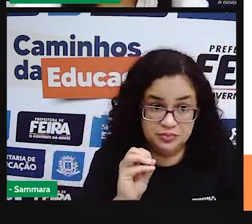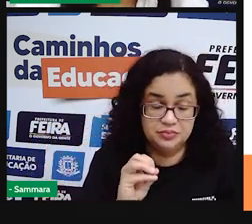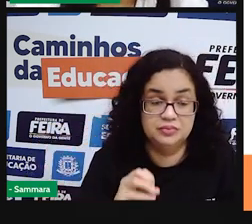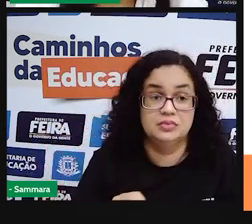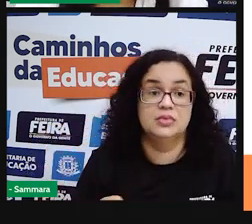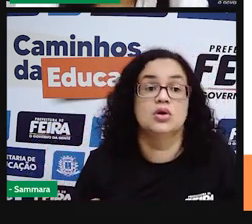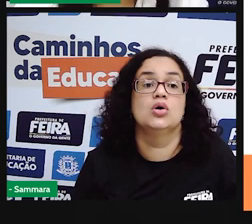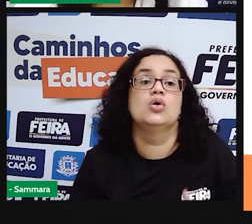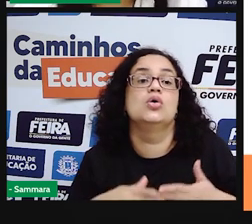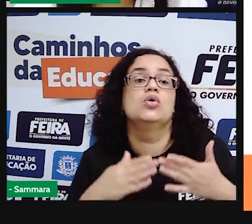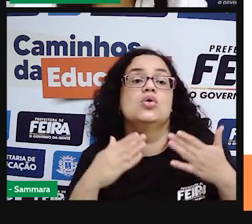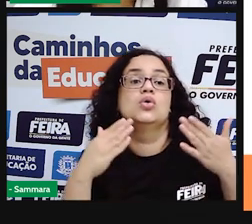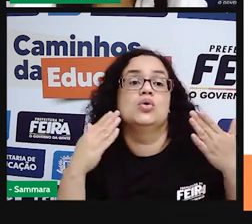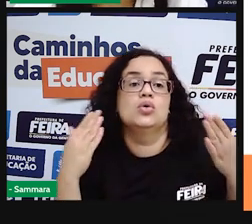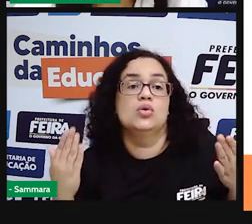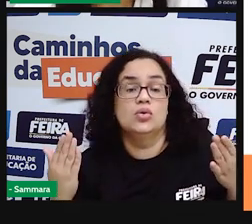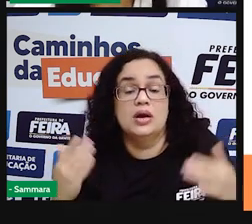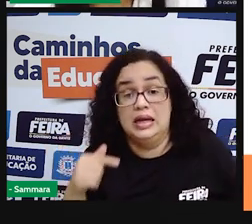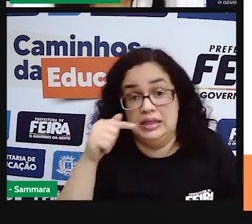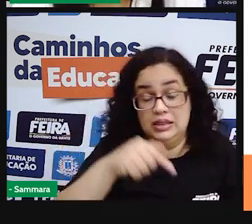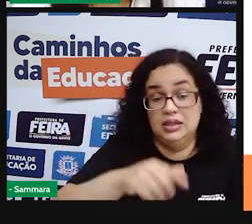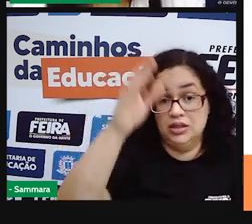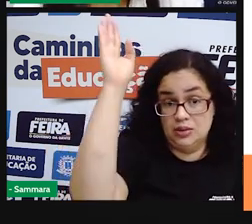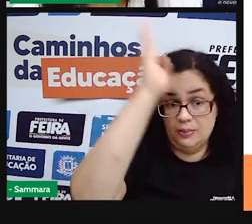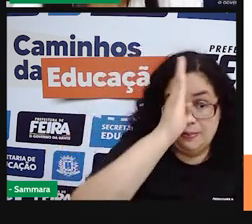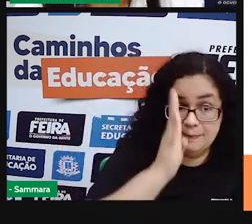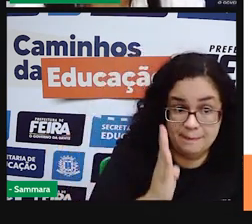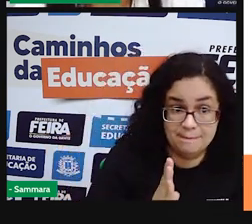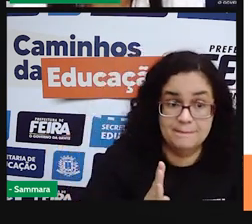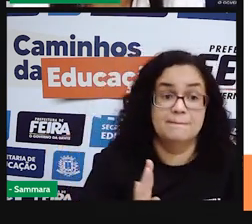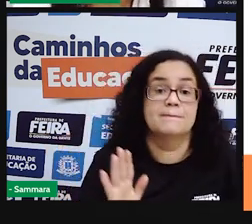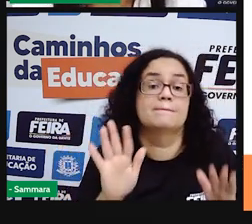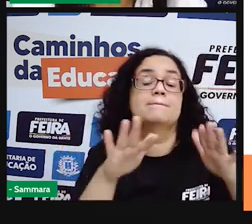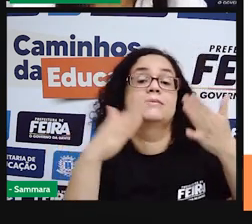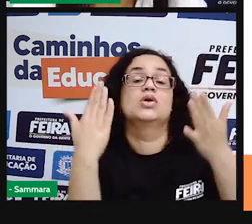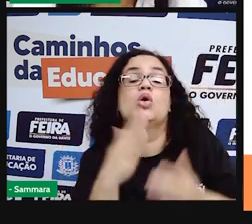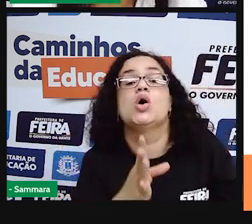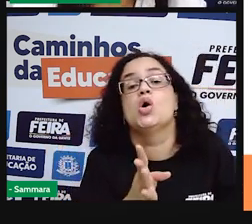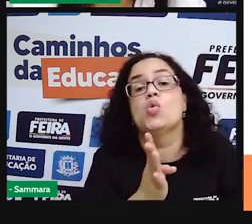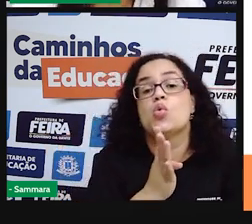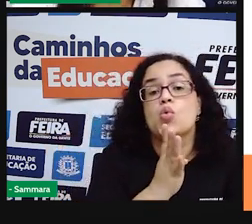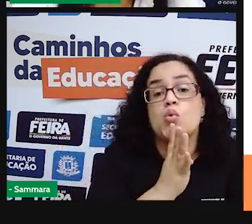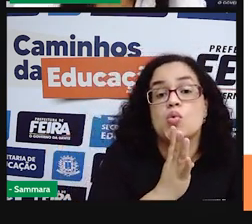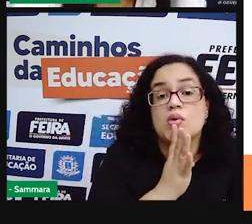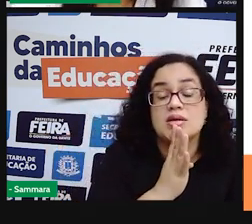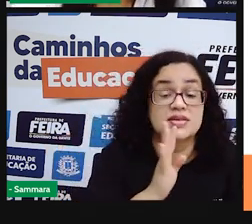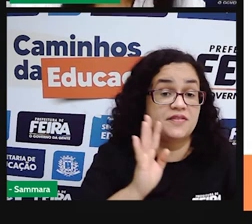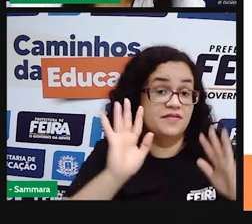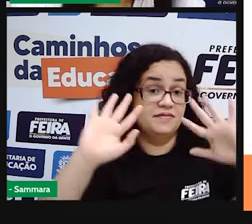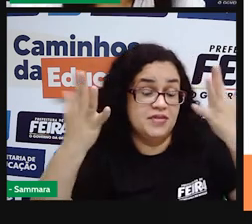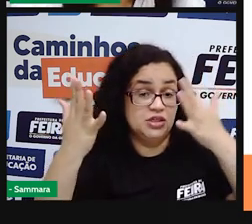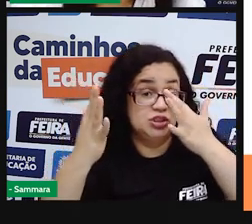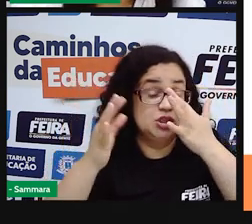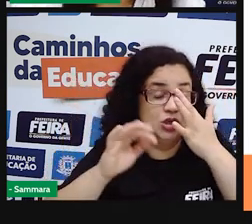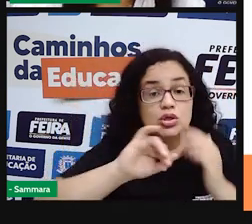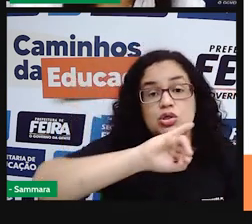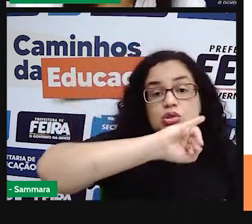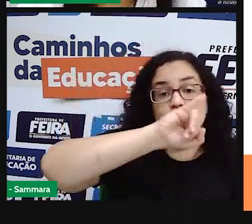Quando foi introduzida no Brasil, a festa ainda era conhecida como festa joanina.